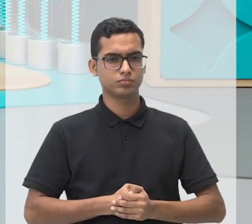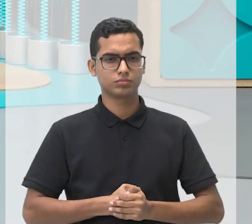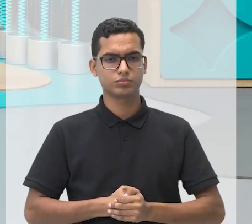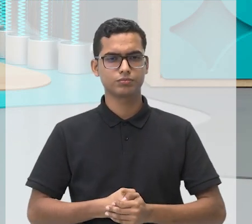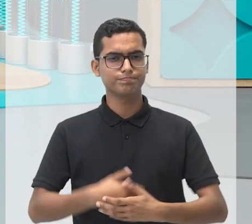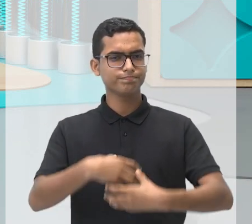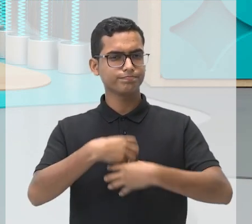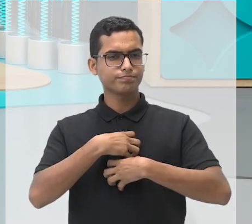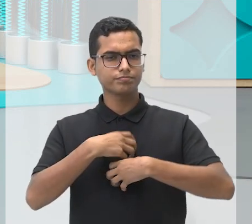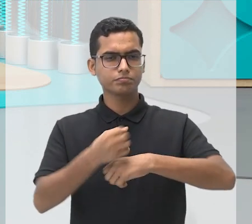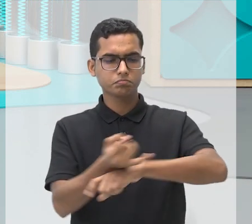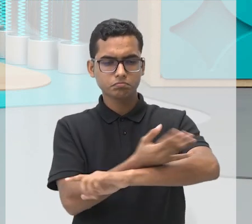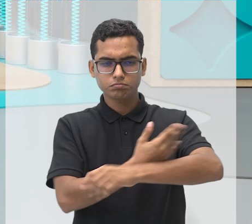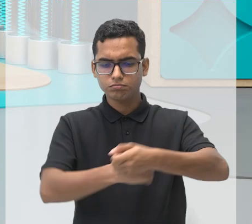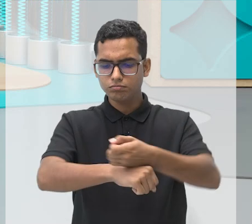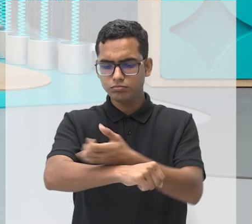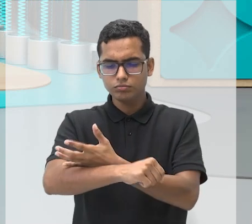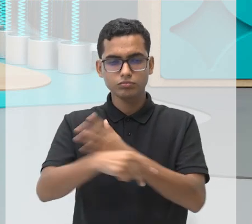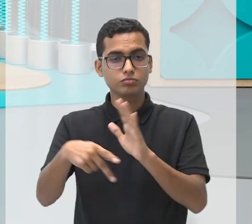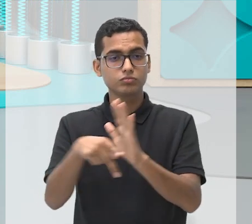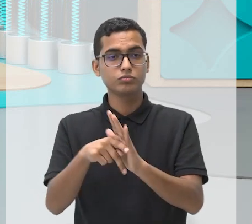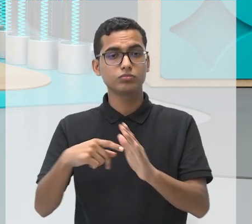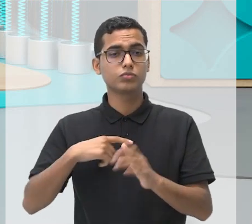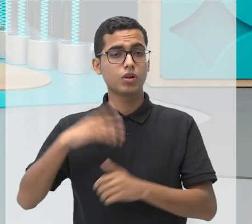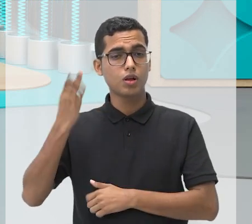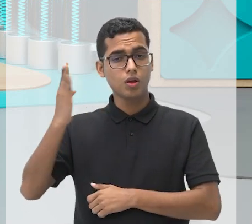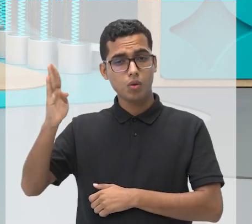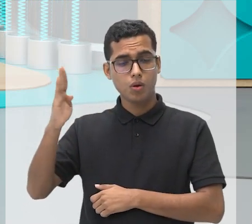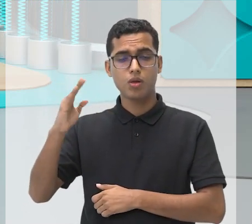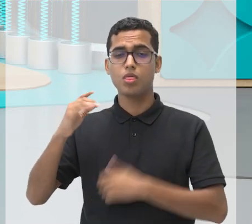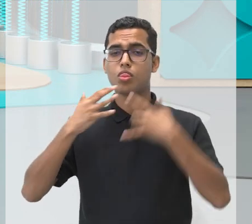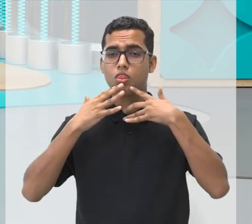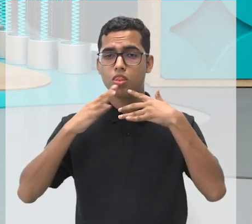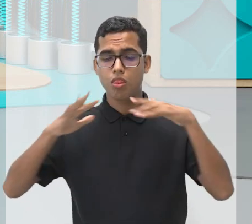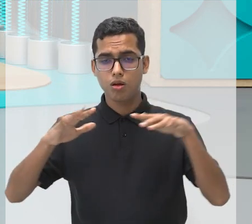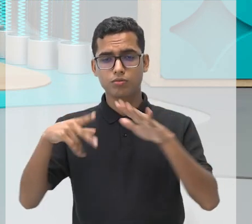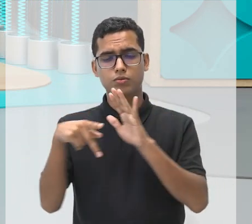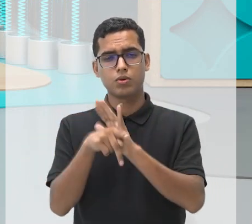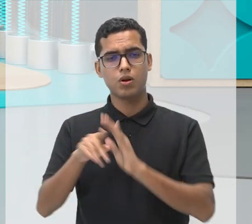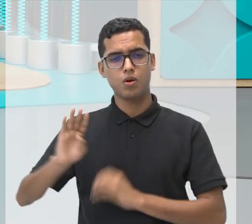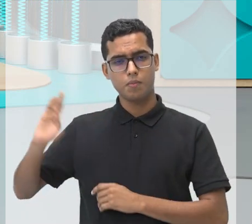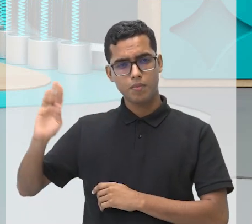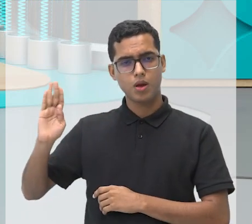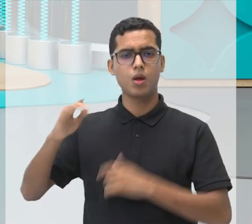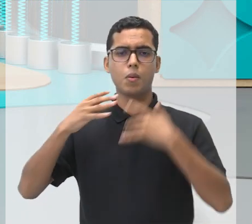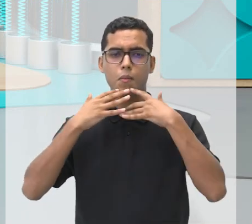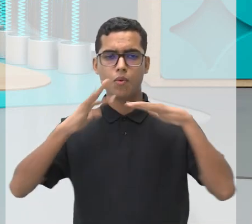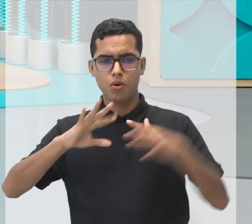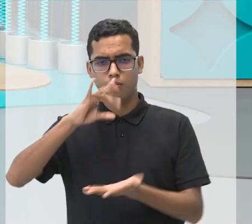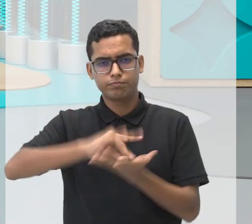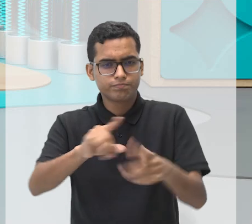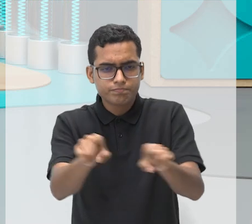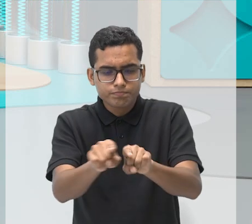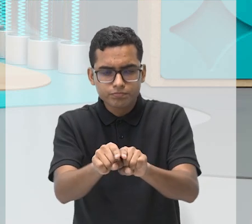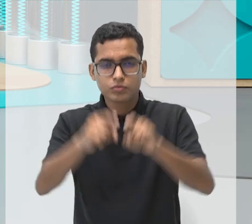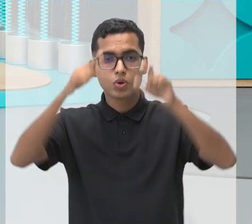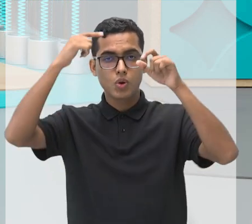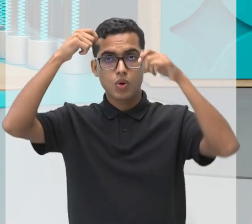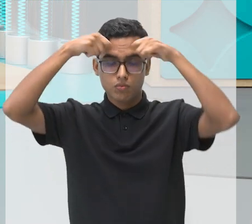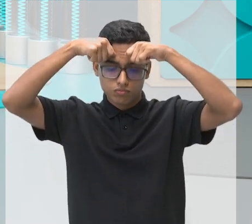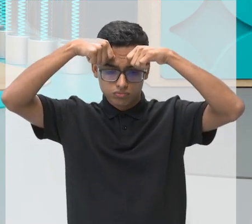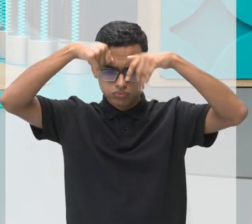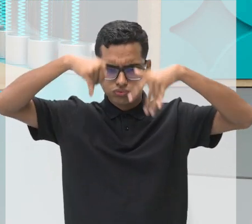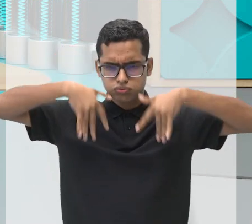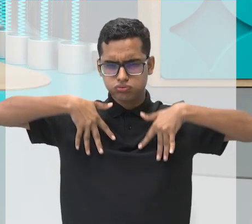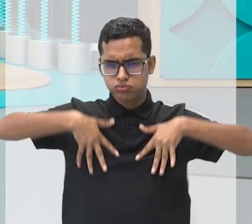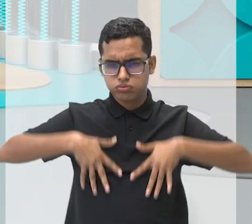que são de ordem biológica. A gente vai ter o aumento no suor do corpo. Quando a gente percebe esse suor,